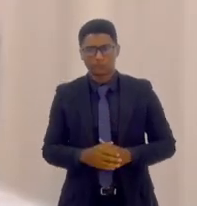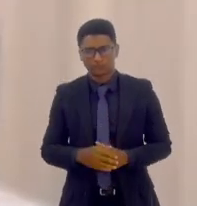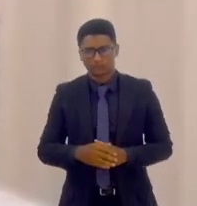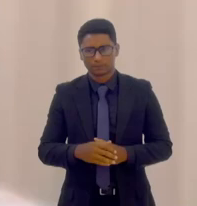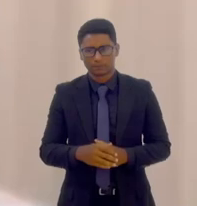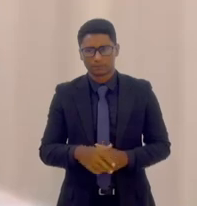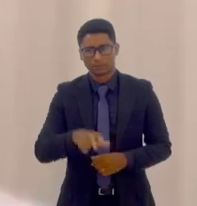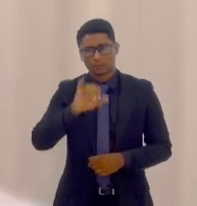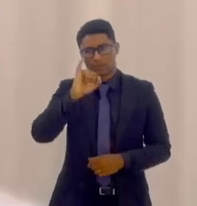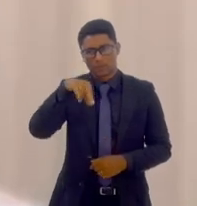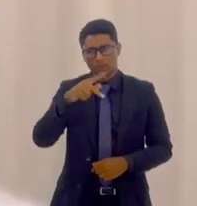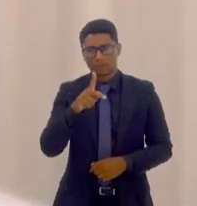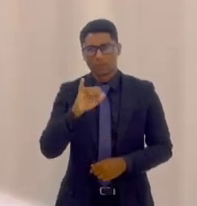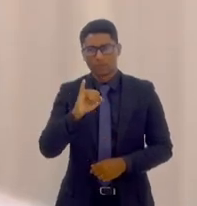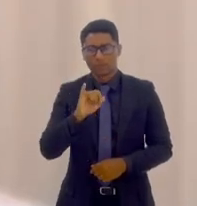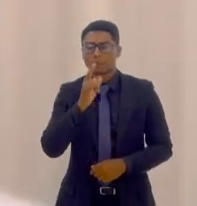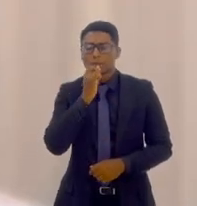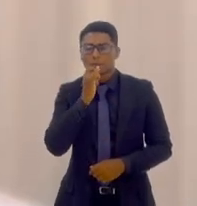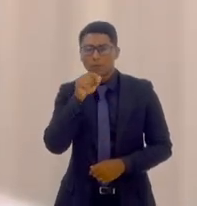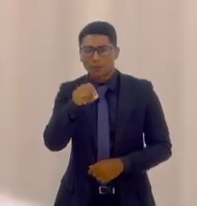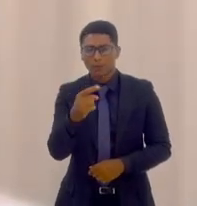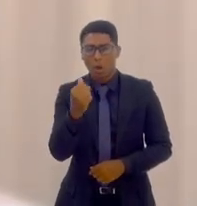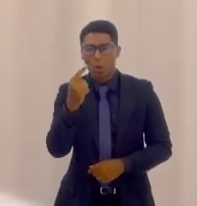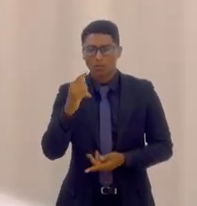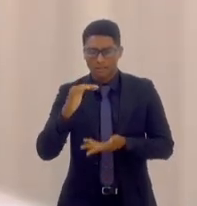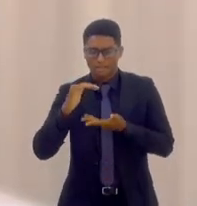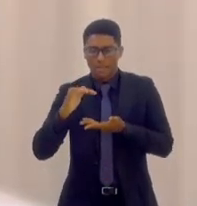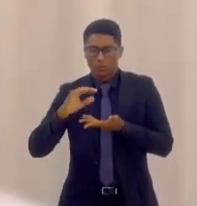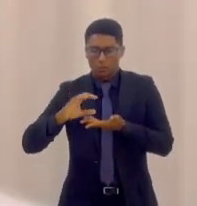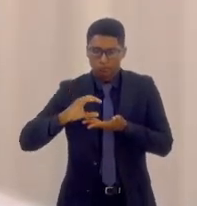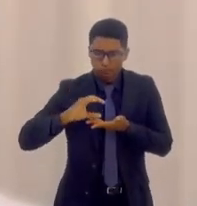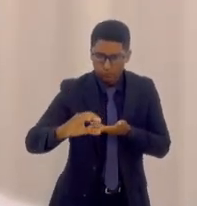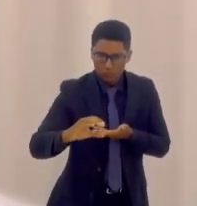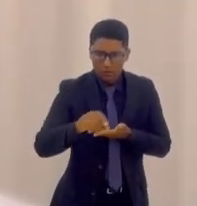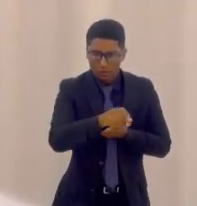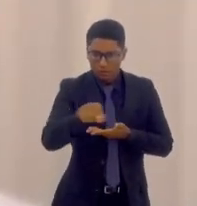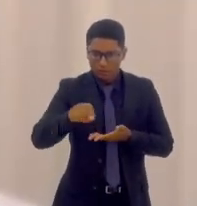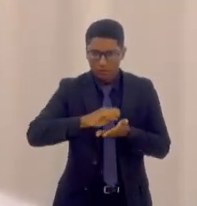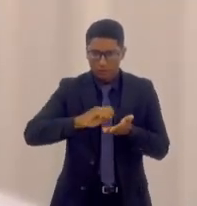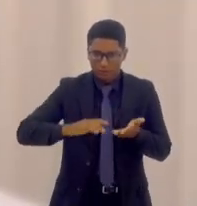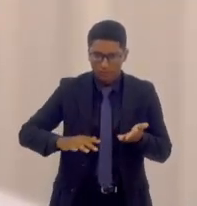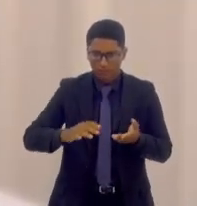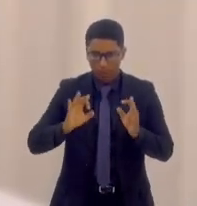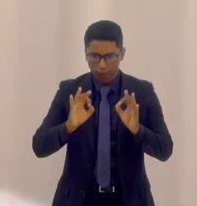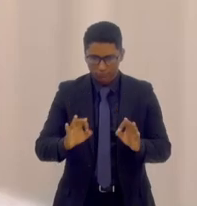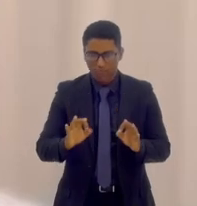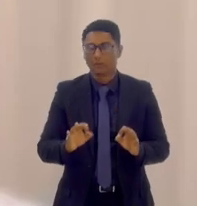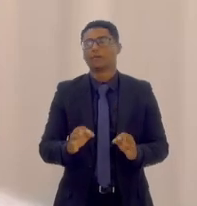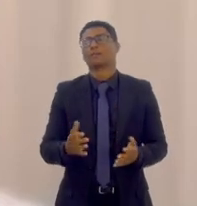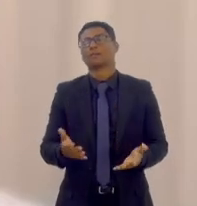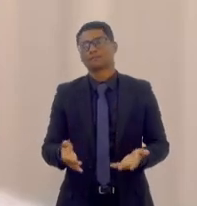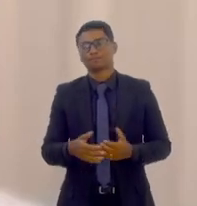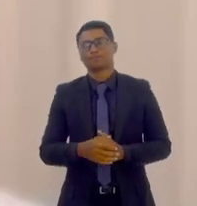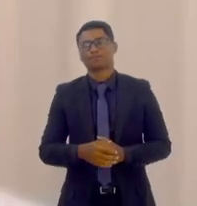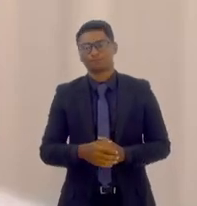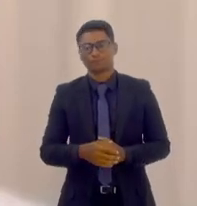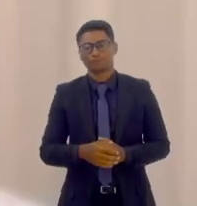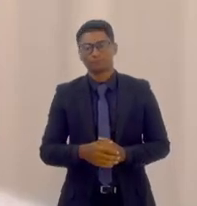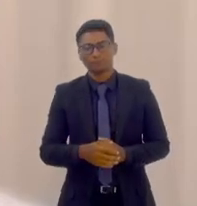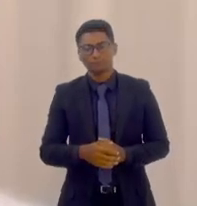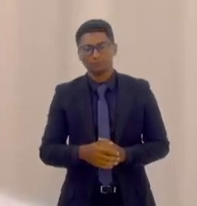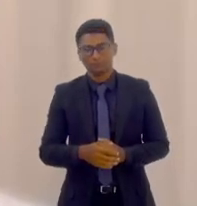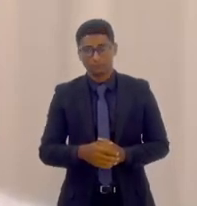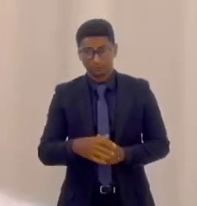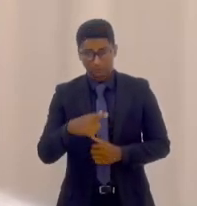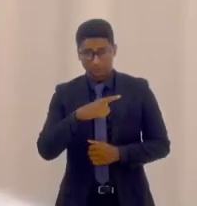Você dotar o INPI de um orçamento relevante para realizar a sua atividade, existe todo